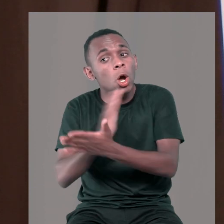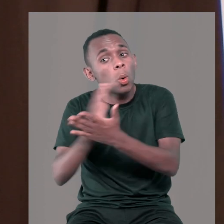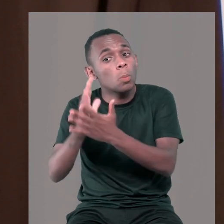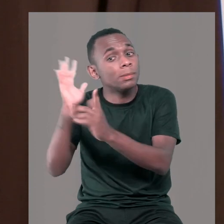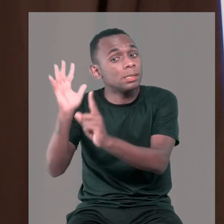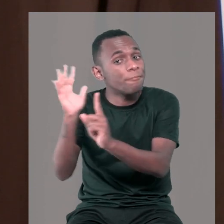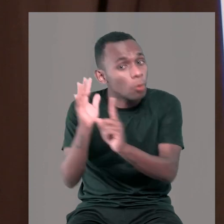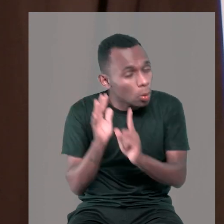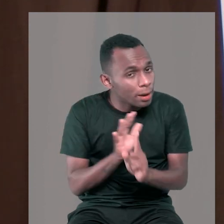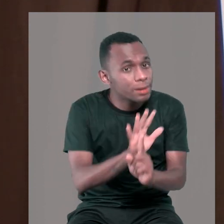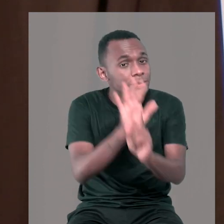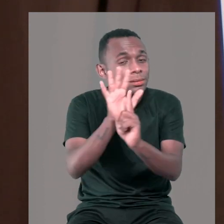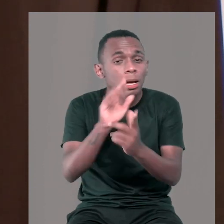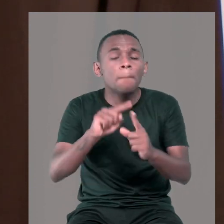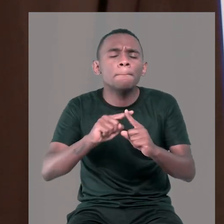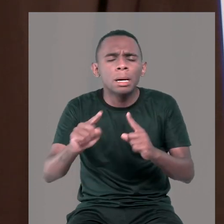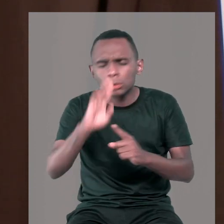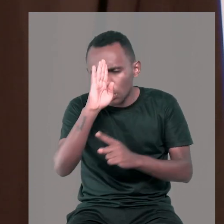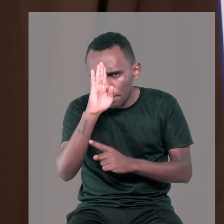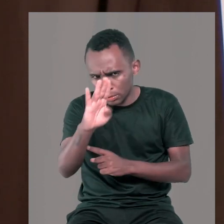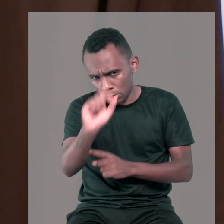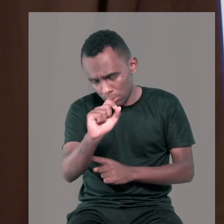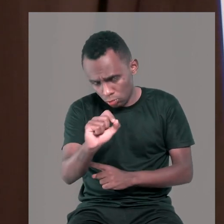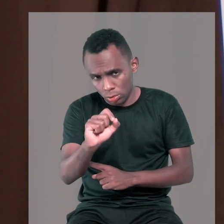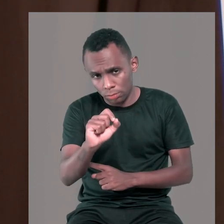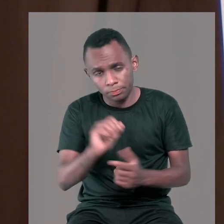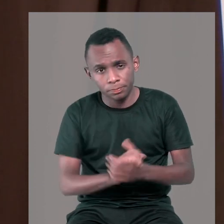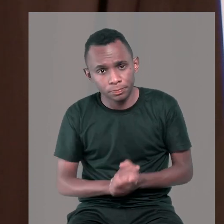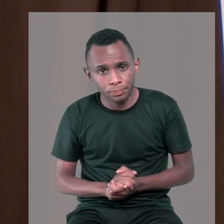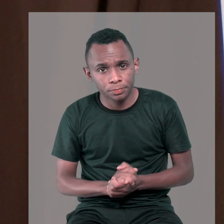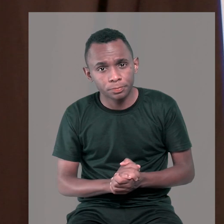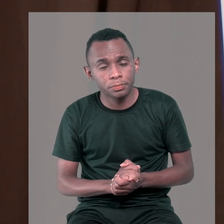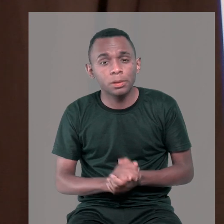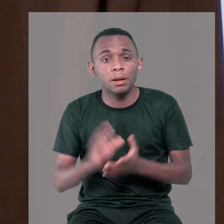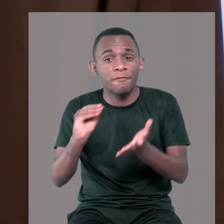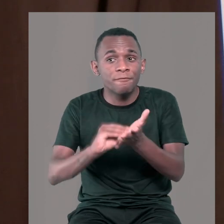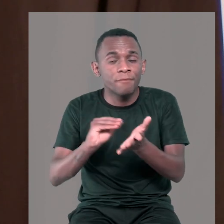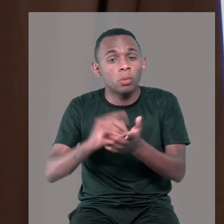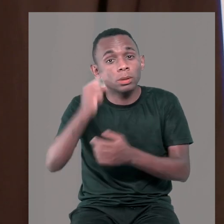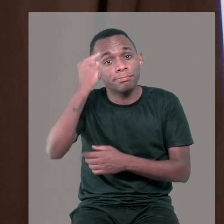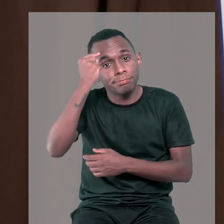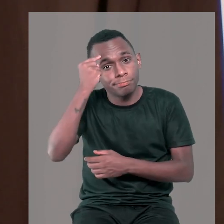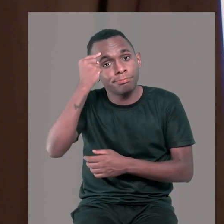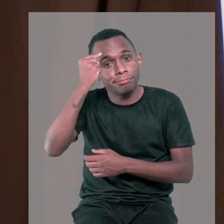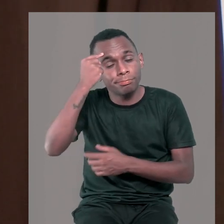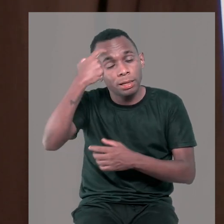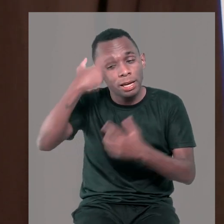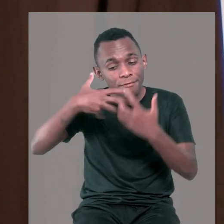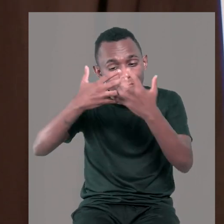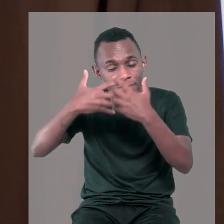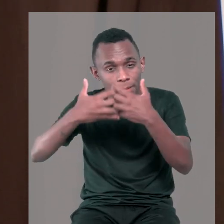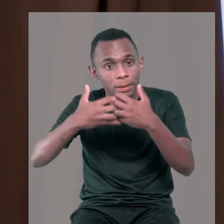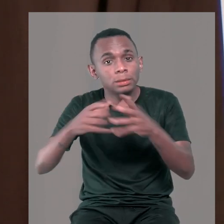memória, e também nós podemos detectar este fenômeno da perda do mundo com